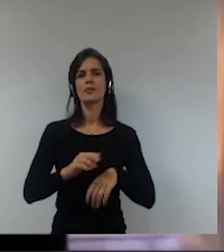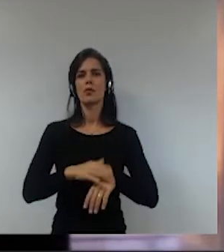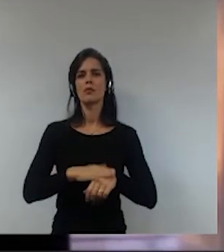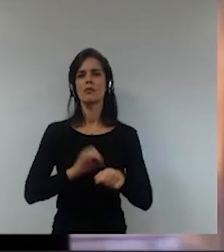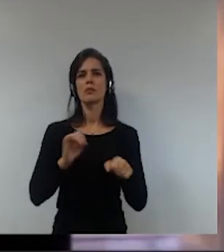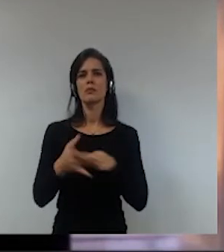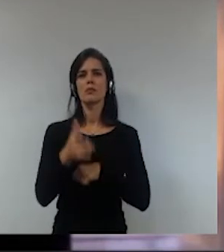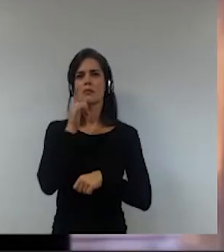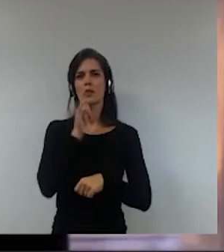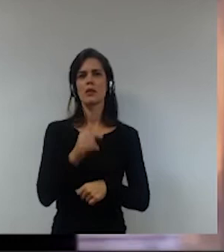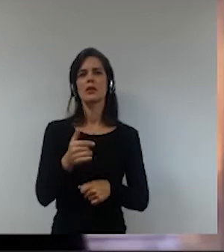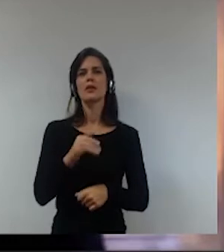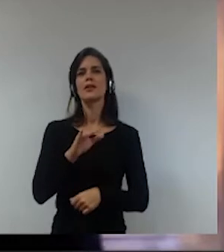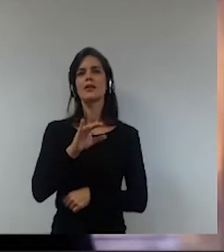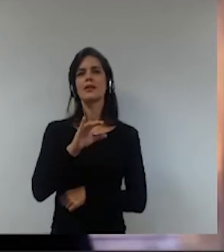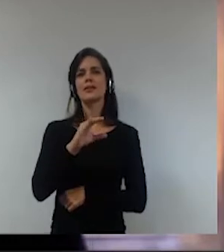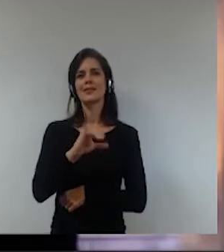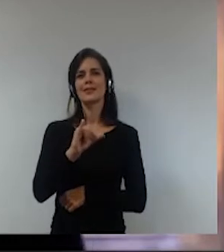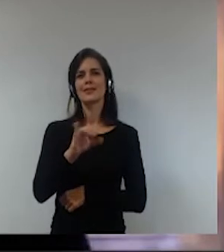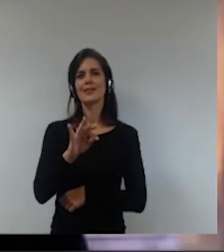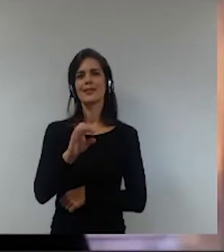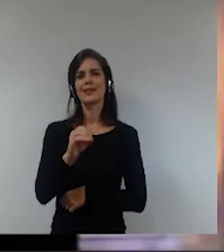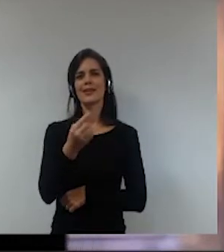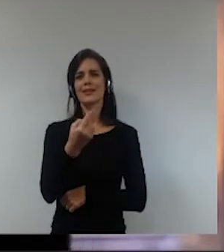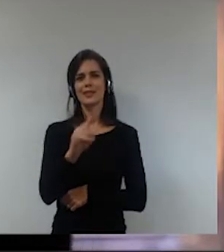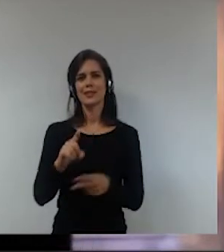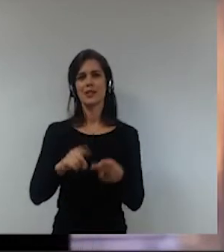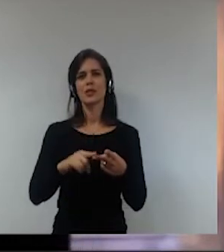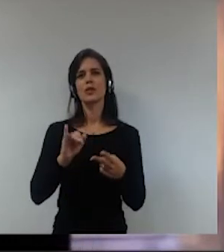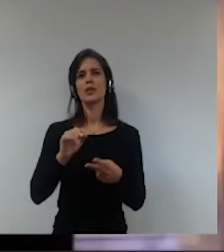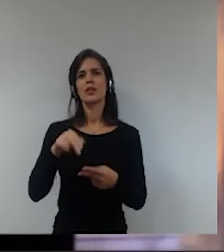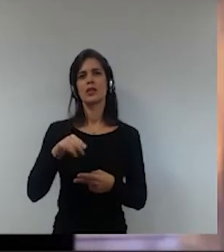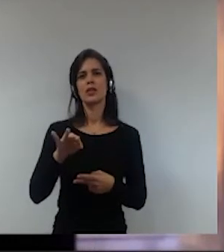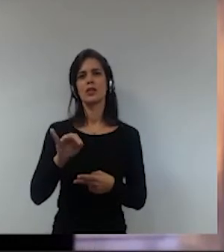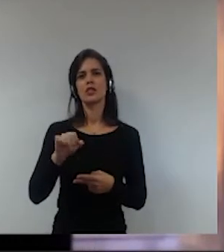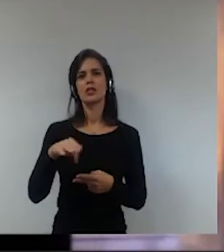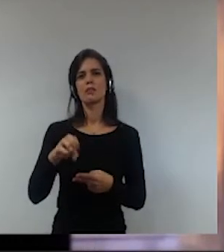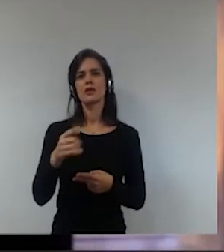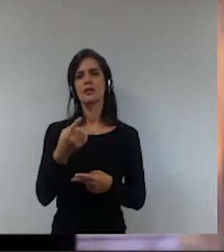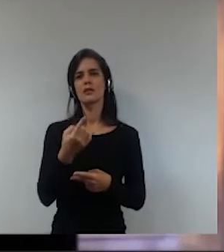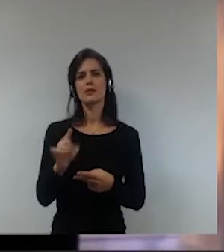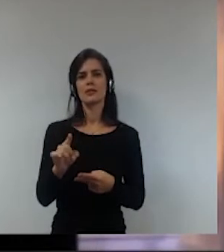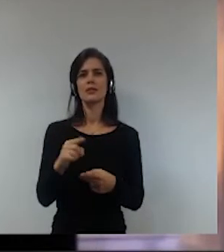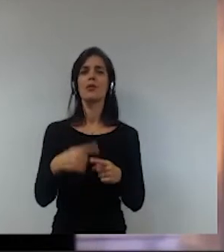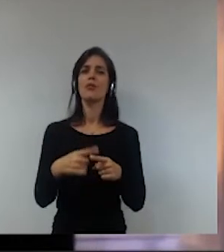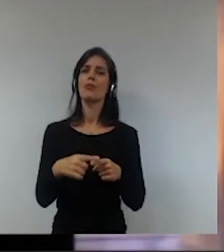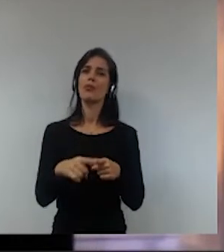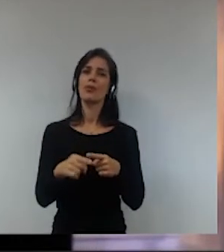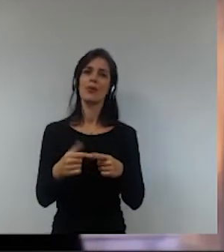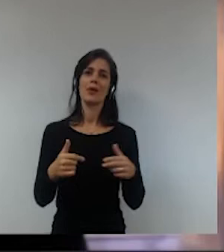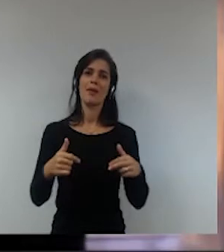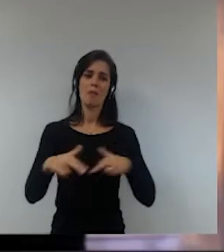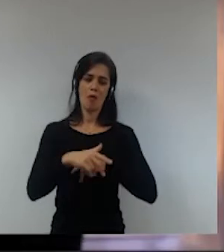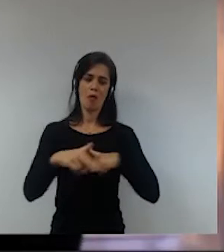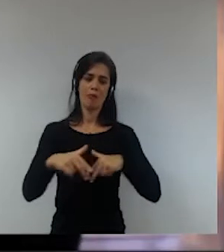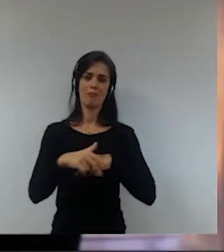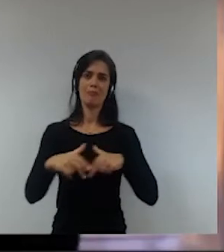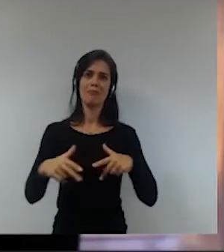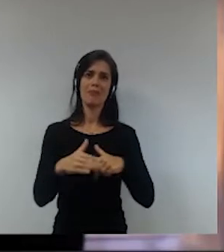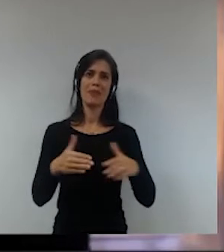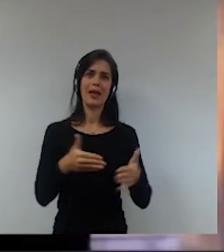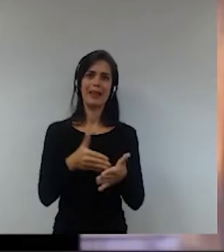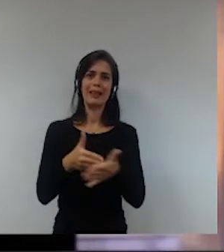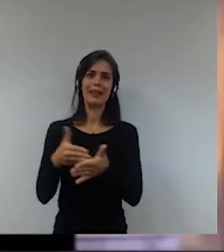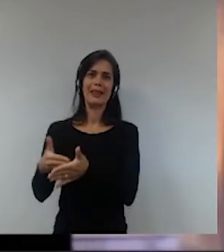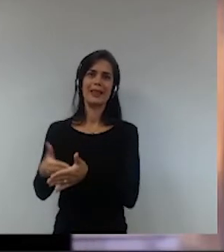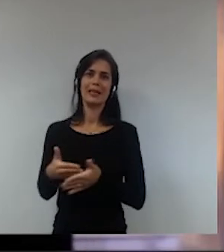fazer as citações e intimações, já que o isolamento e as restrições à movimentação existem para evitar